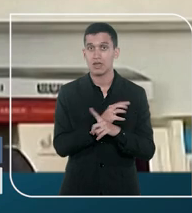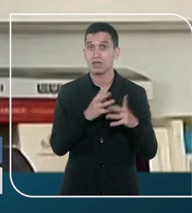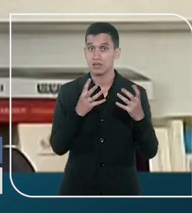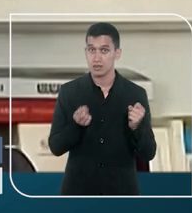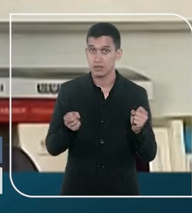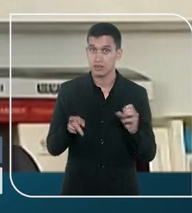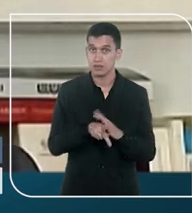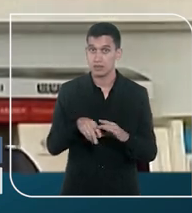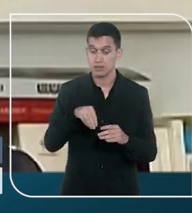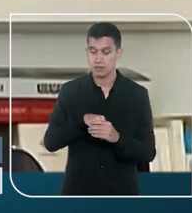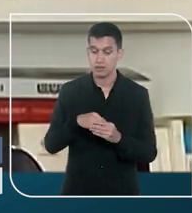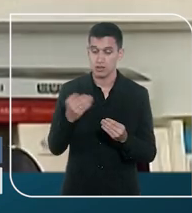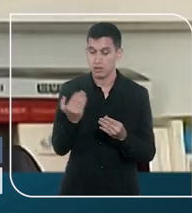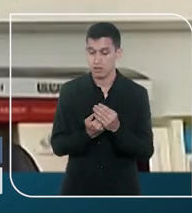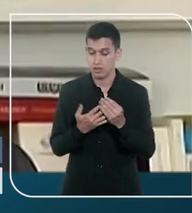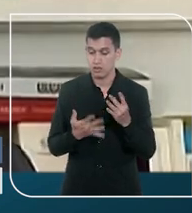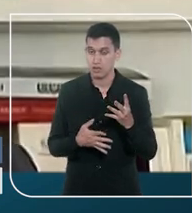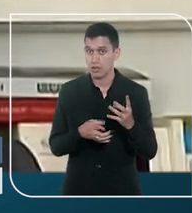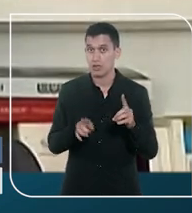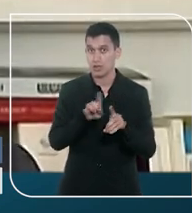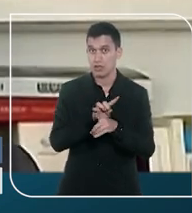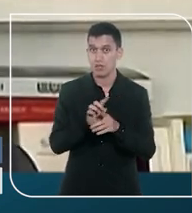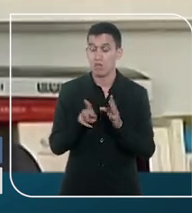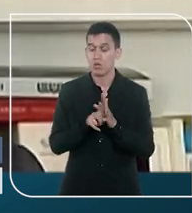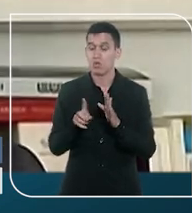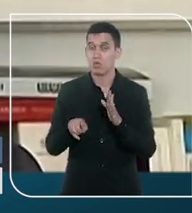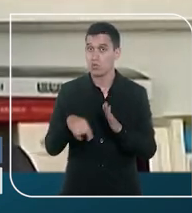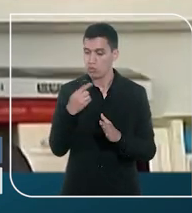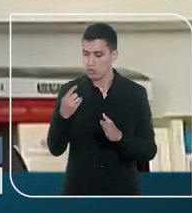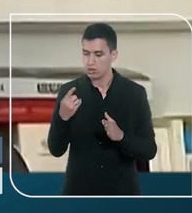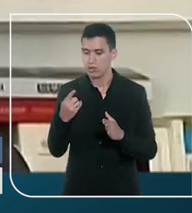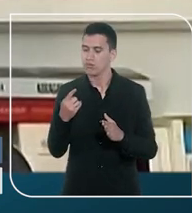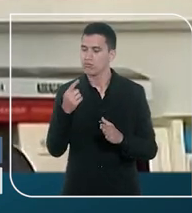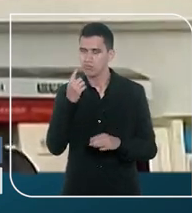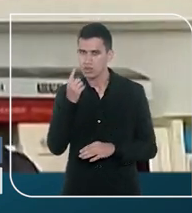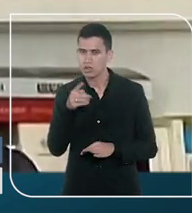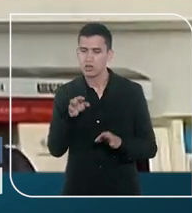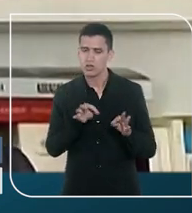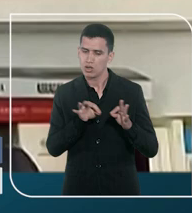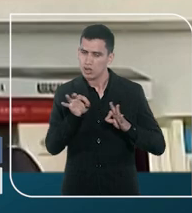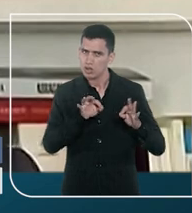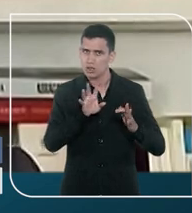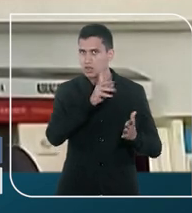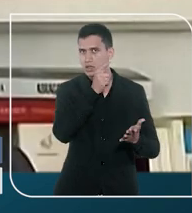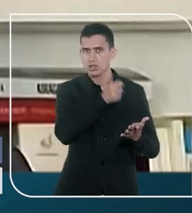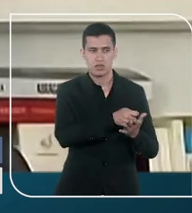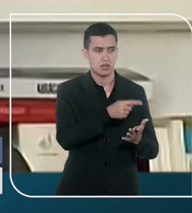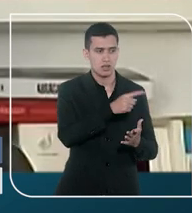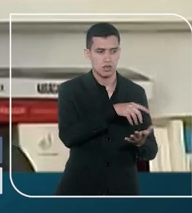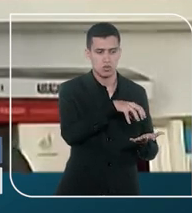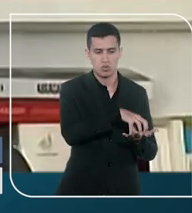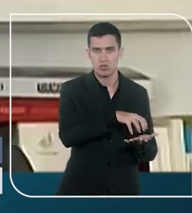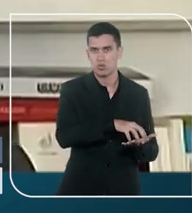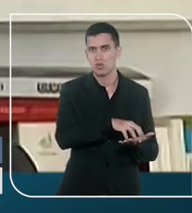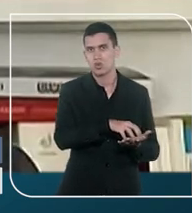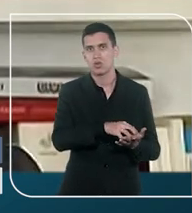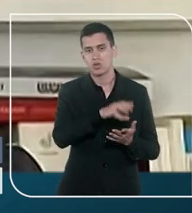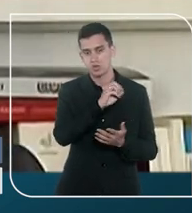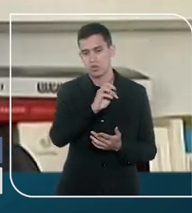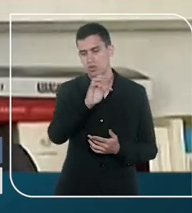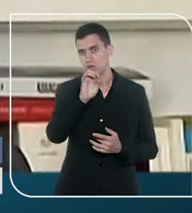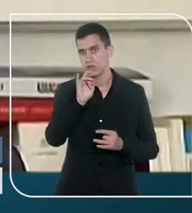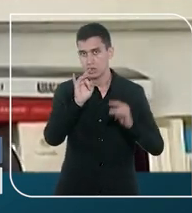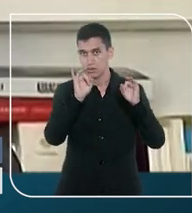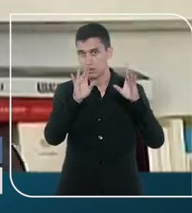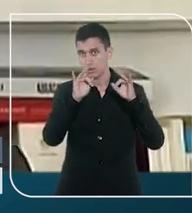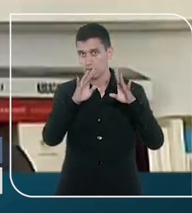dos embargos de divergência, de uma das providências, né, que o órgão especial, a Corte Especial, menciona. Por